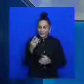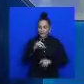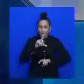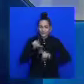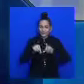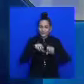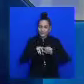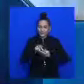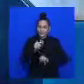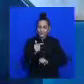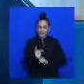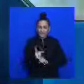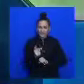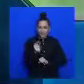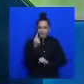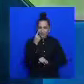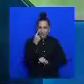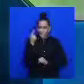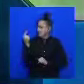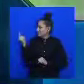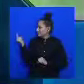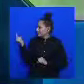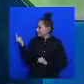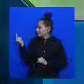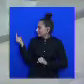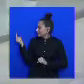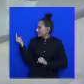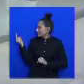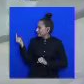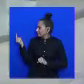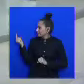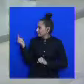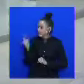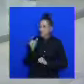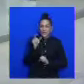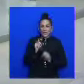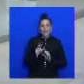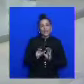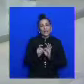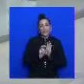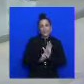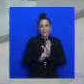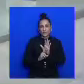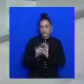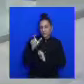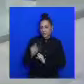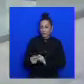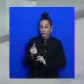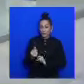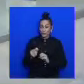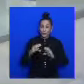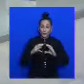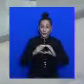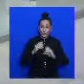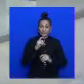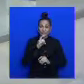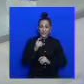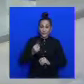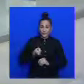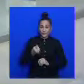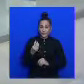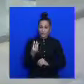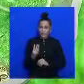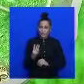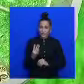globo do Super 7. E vamos aguardar a bola sorteada para a coluna 1. Anote aí, bola verde,